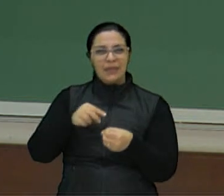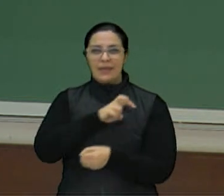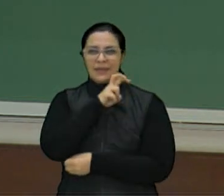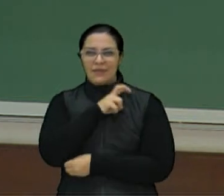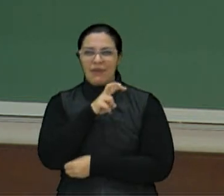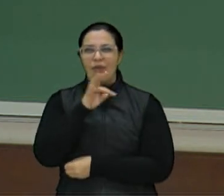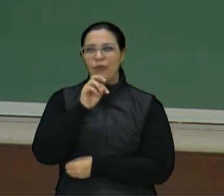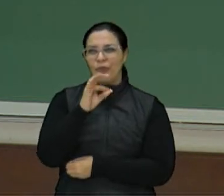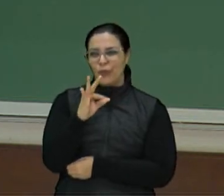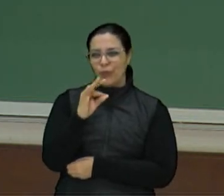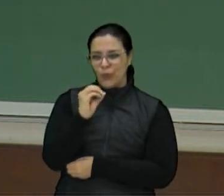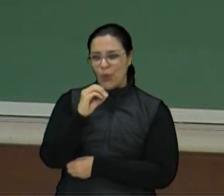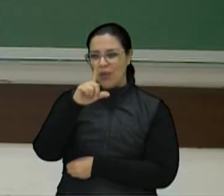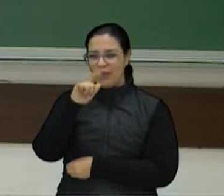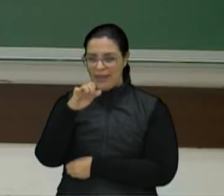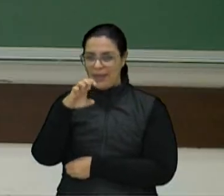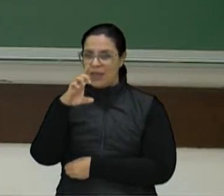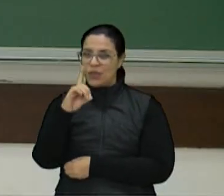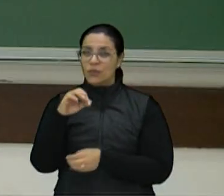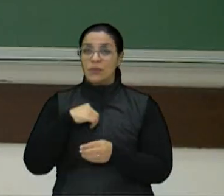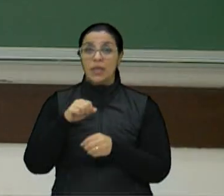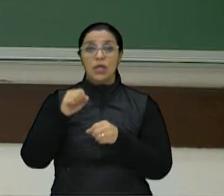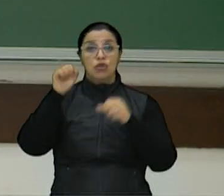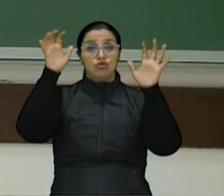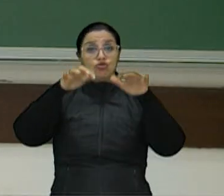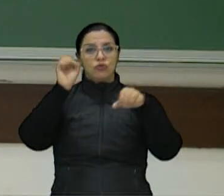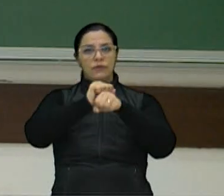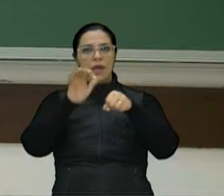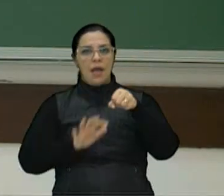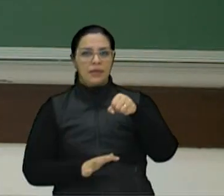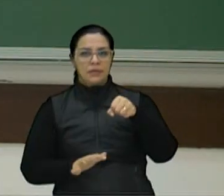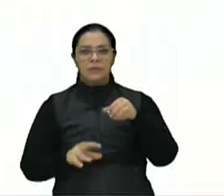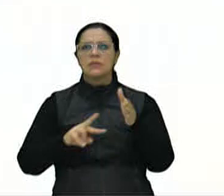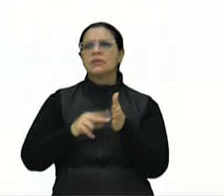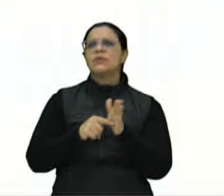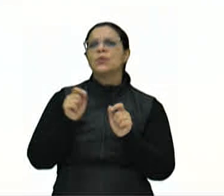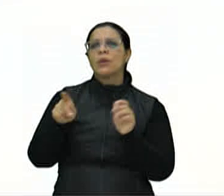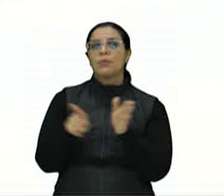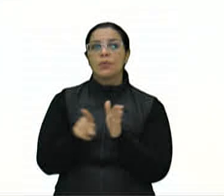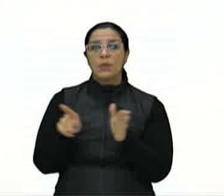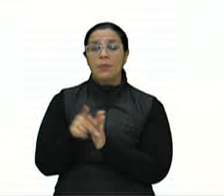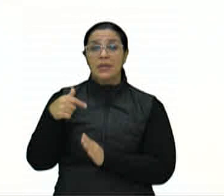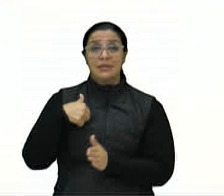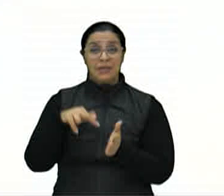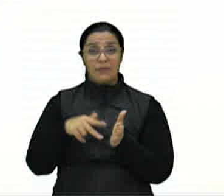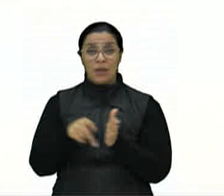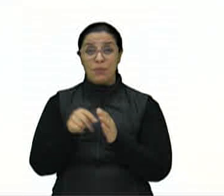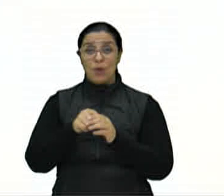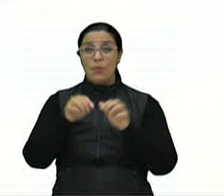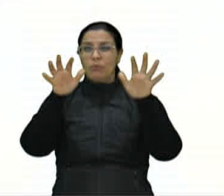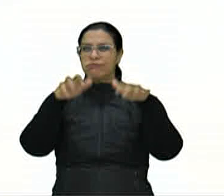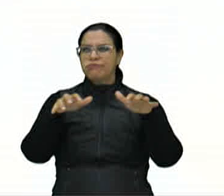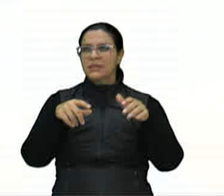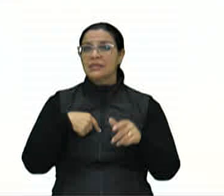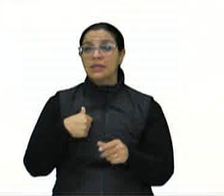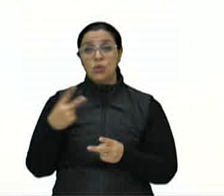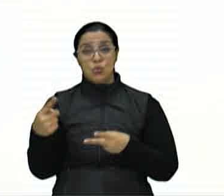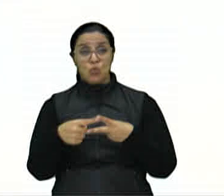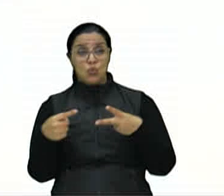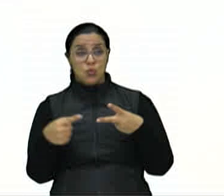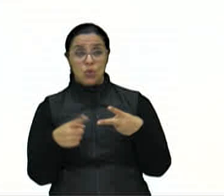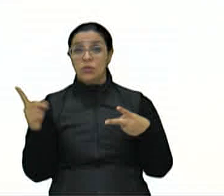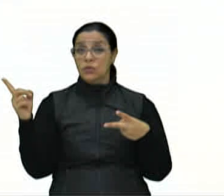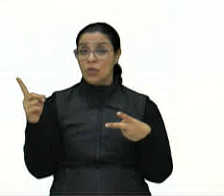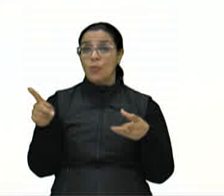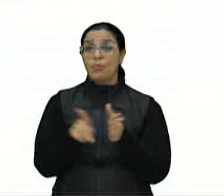Cascavel. Muito bem. Chuva ácida. O que é isso? Chuva ácida ou deposição ácida. Saiba dos dois, por favor. É